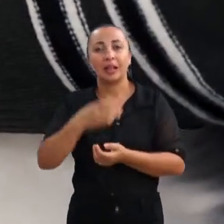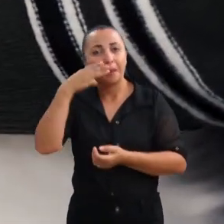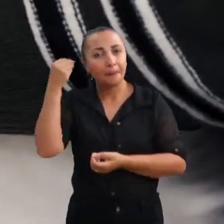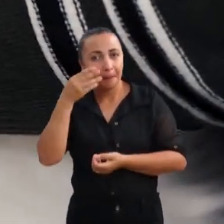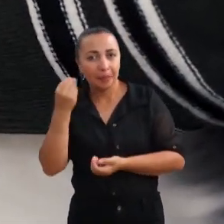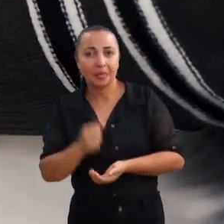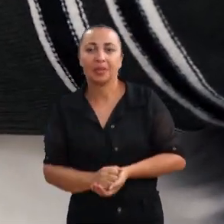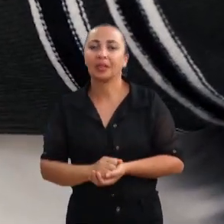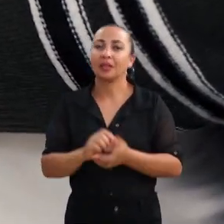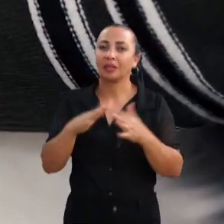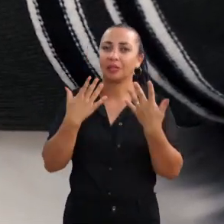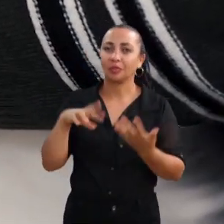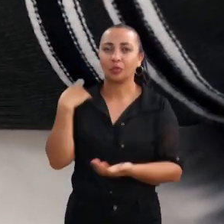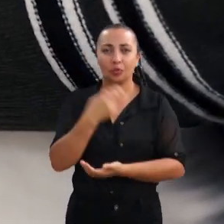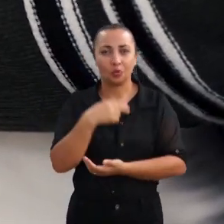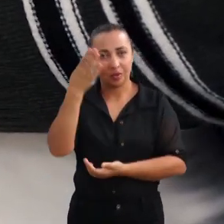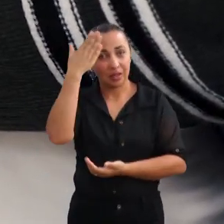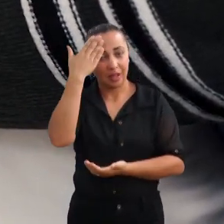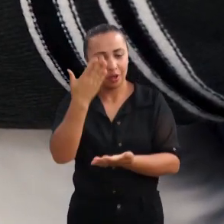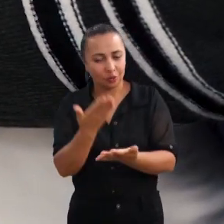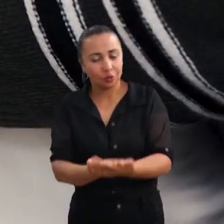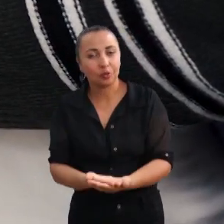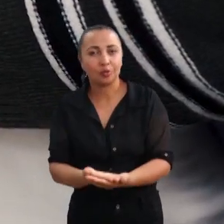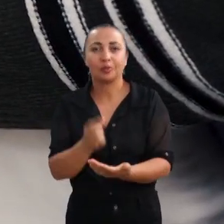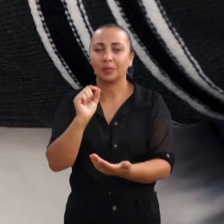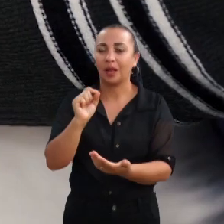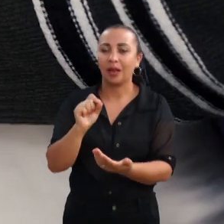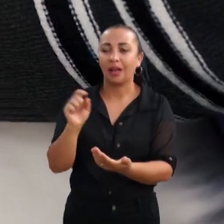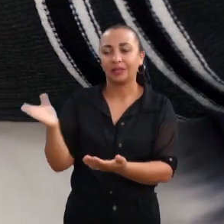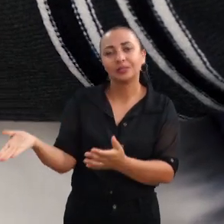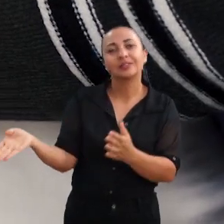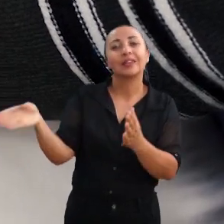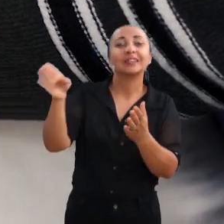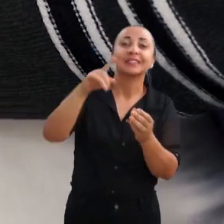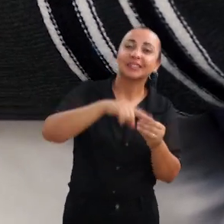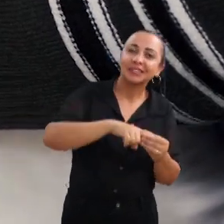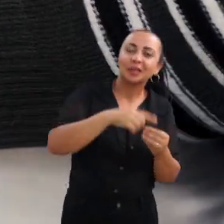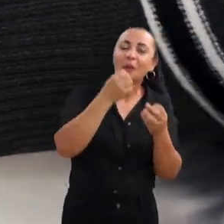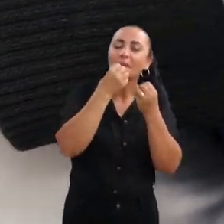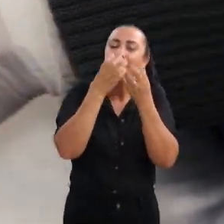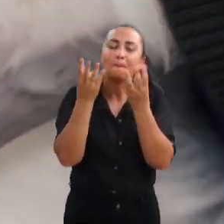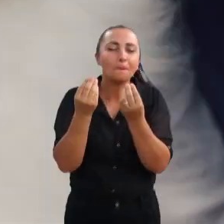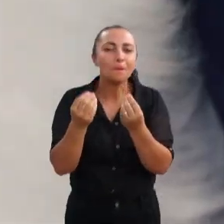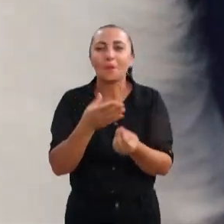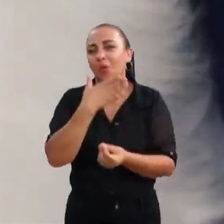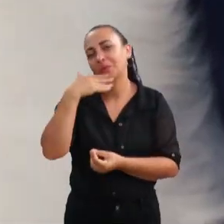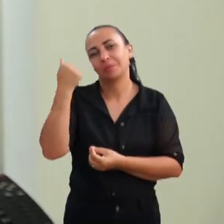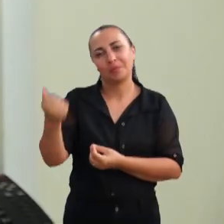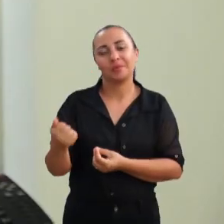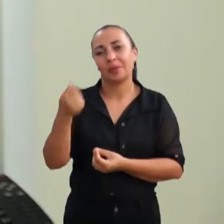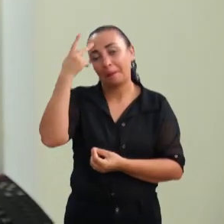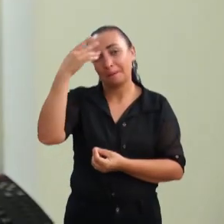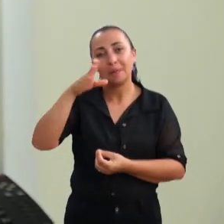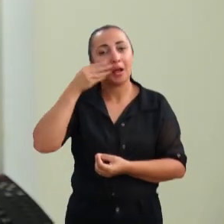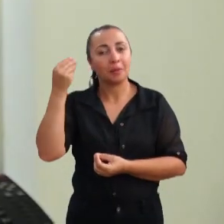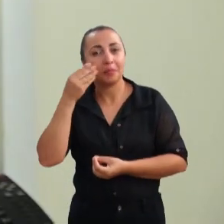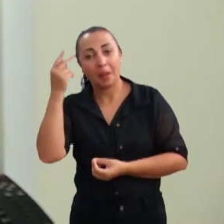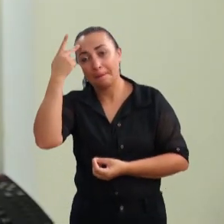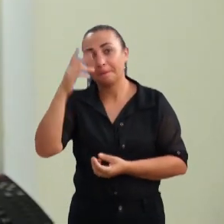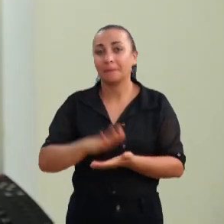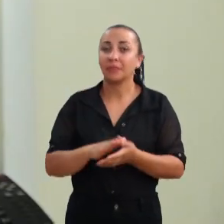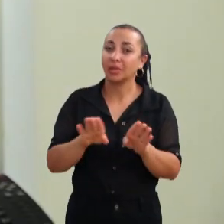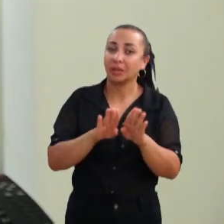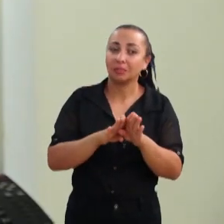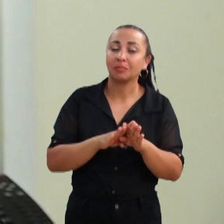gatos. Então, nós acreditamos que isso trará muitos benefícios, tanto para os